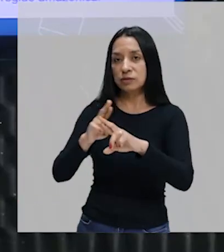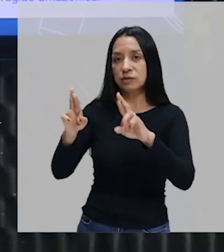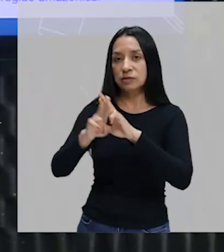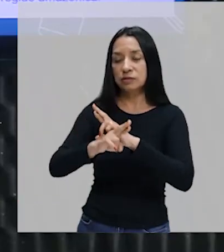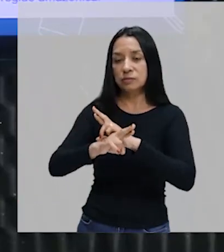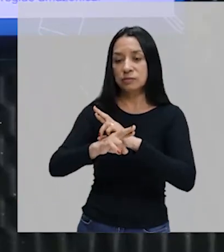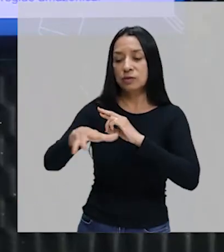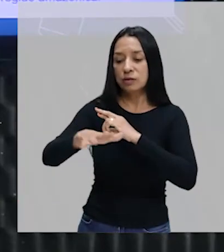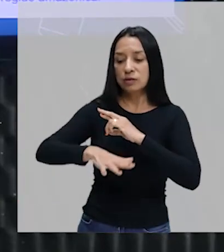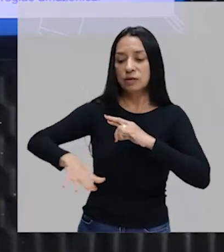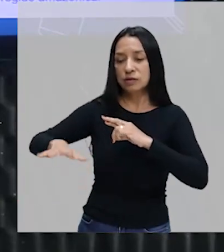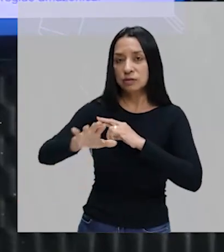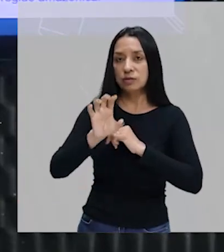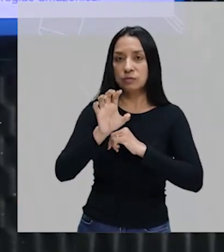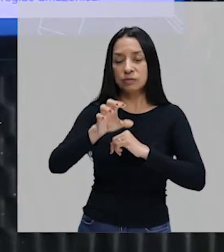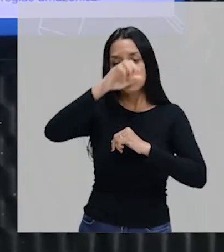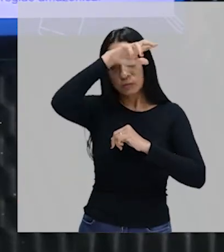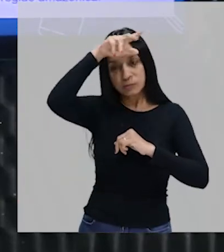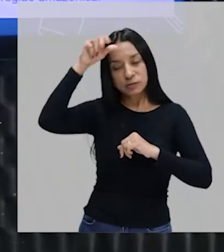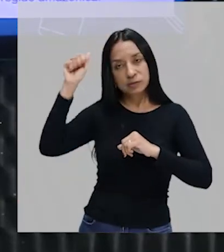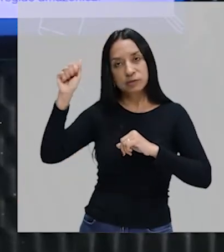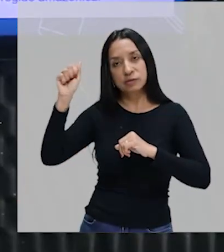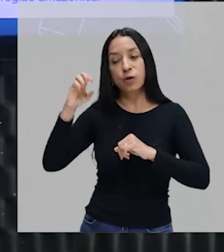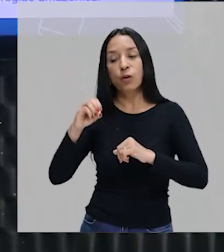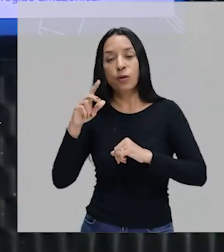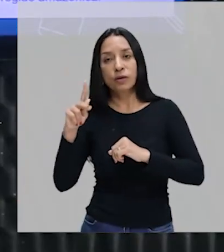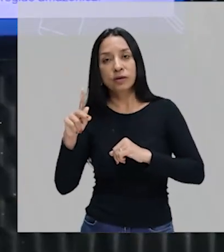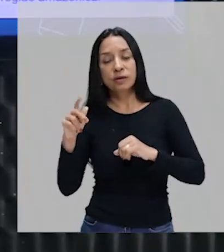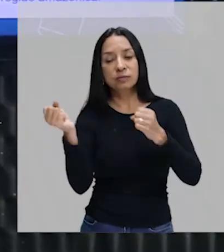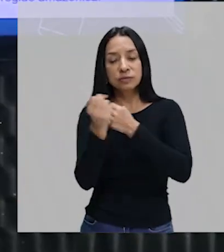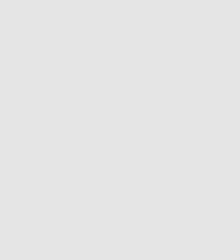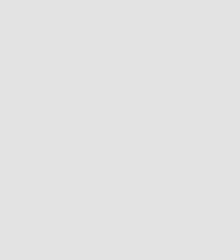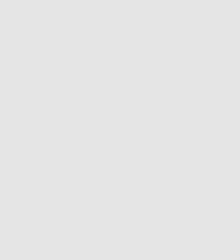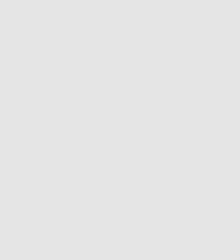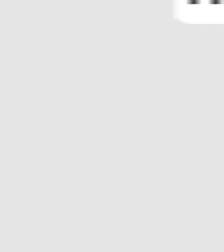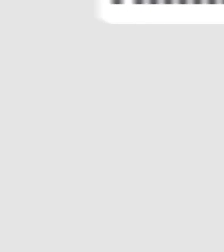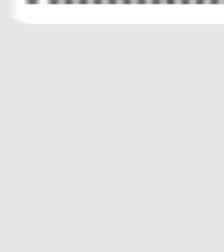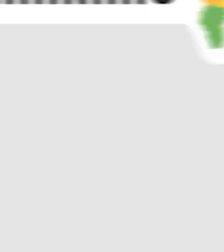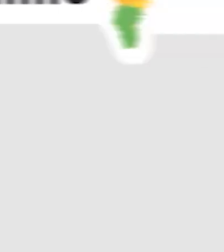Ok, galera? Um grande abraço e até o nosso próximo encontro.